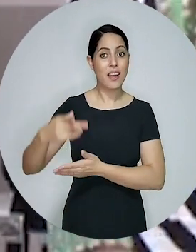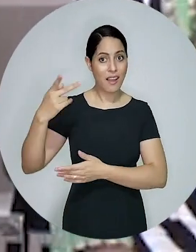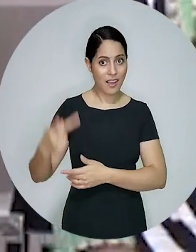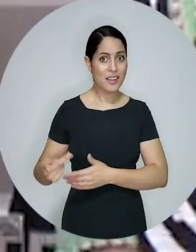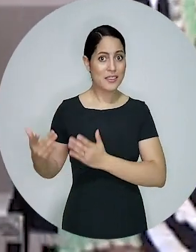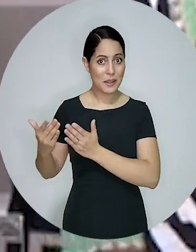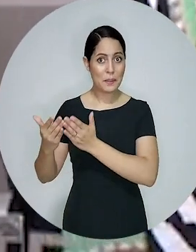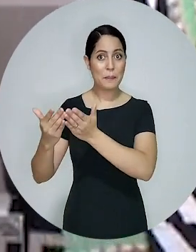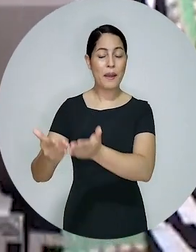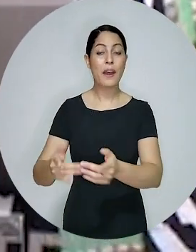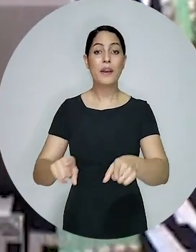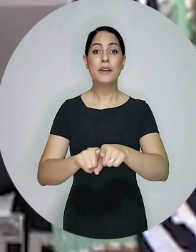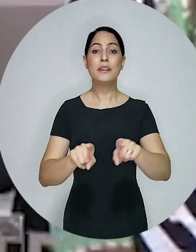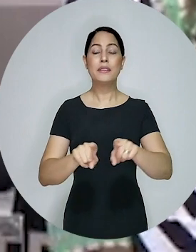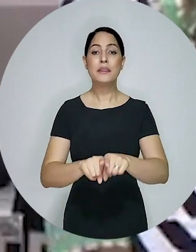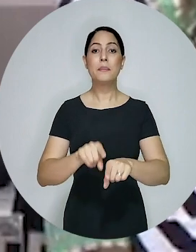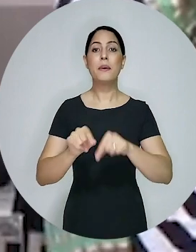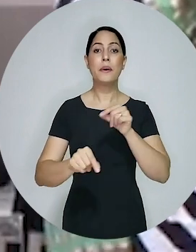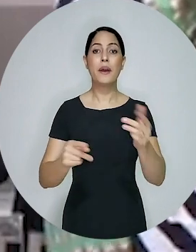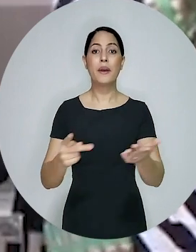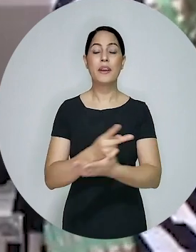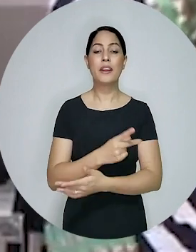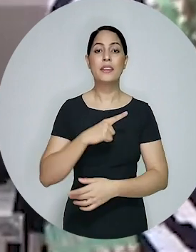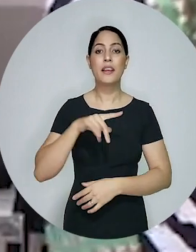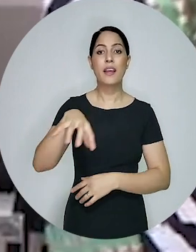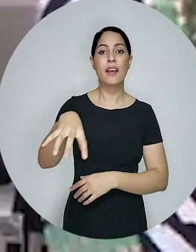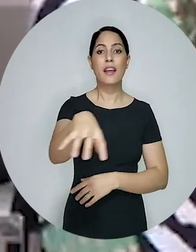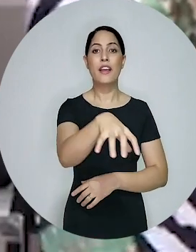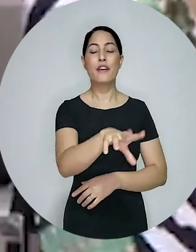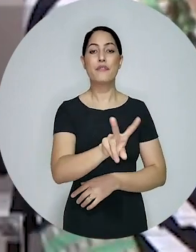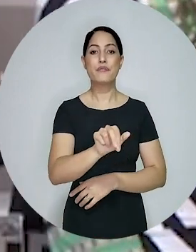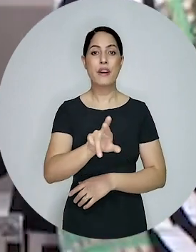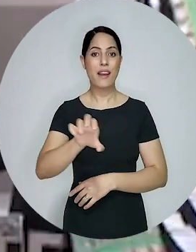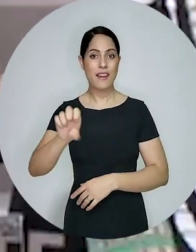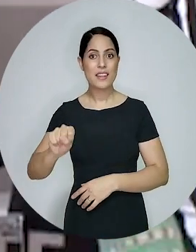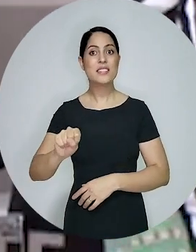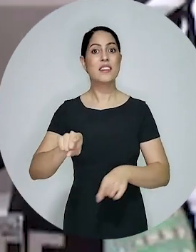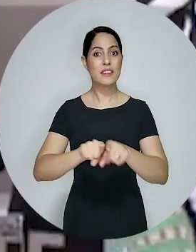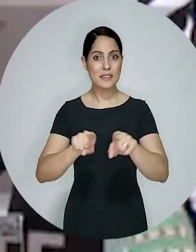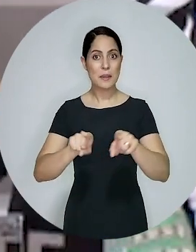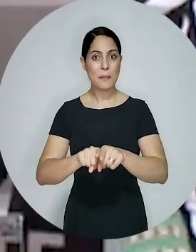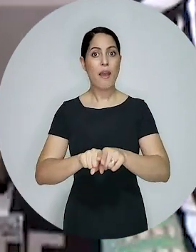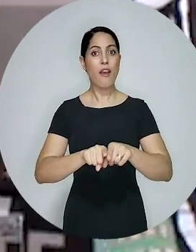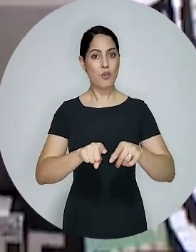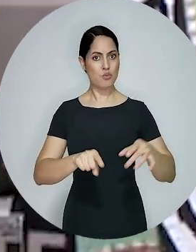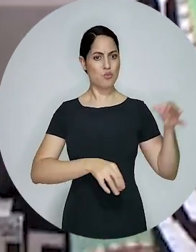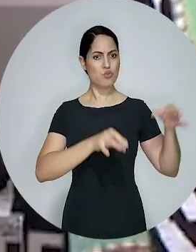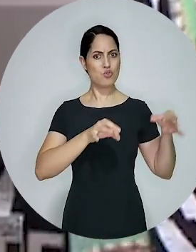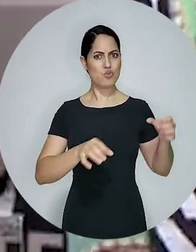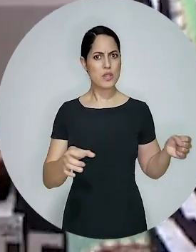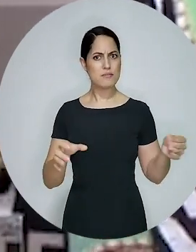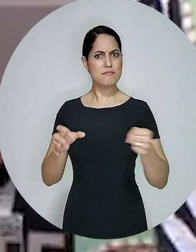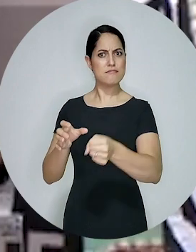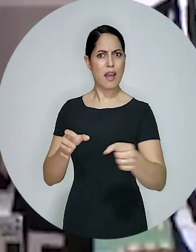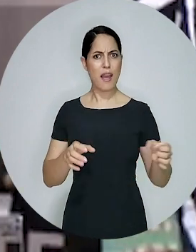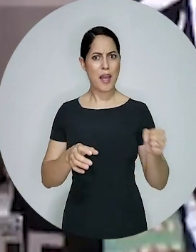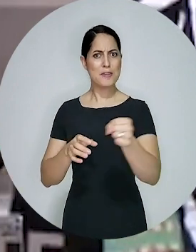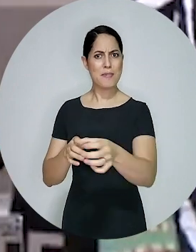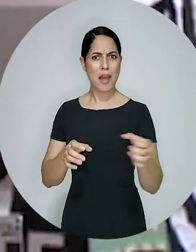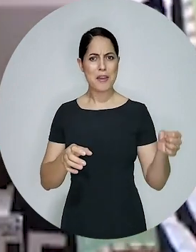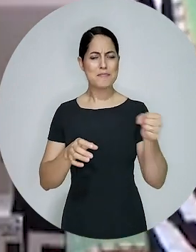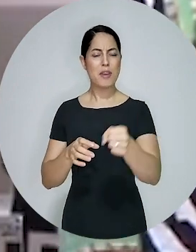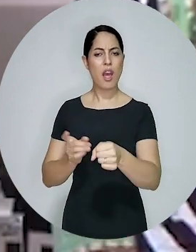itinerante, as varas que eram utilizadas no passado e que deram nome às serventias judiciais ocupadas pelos